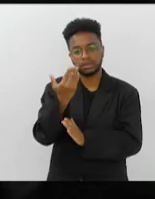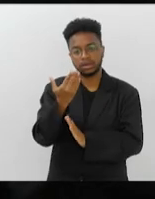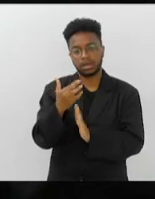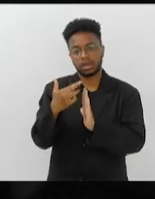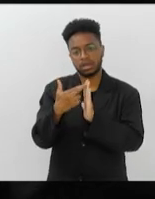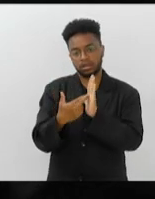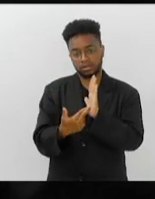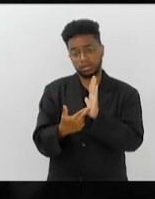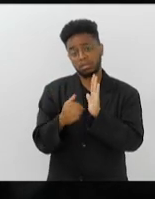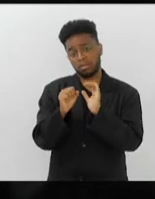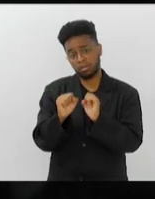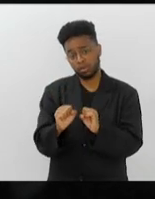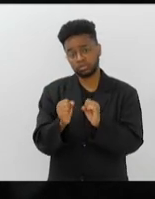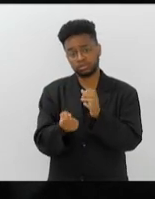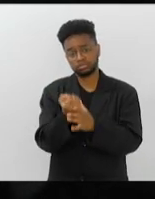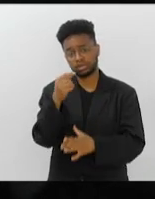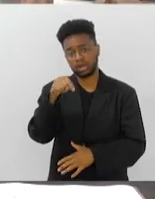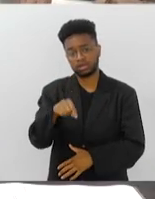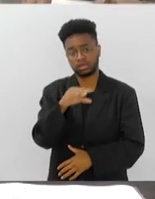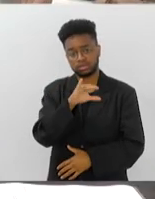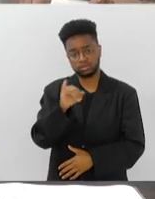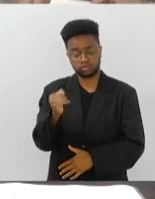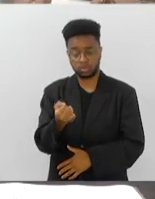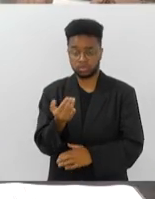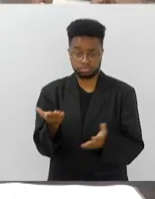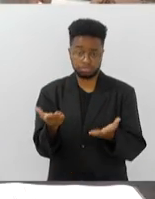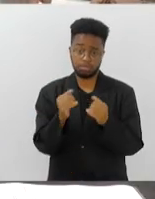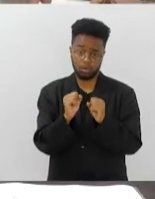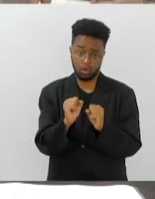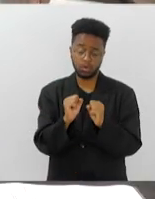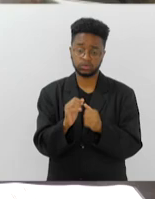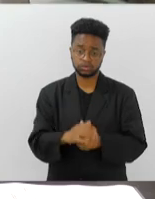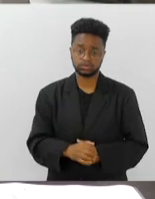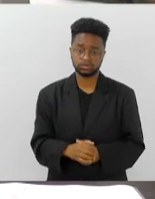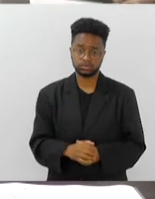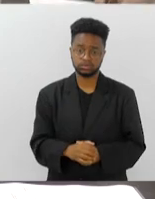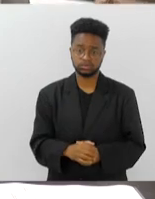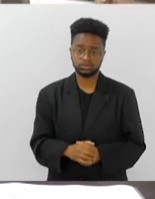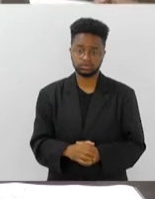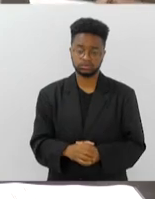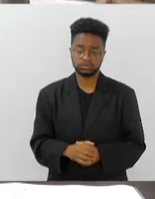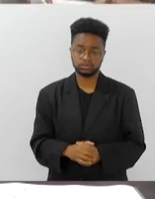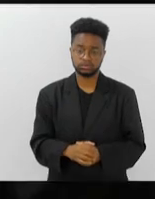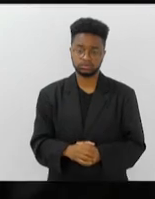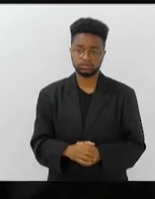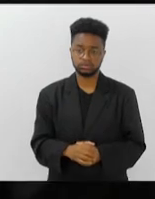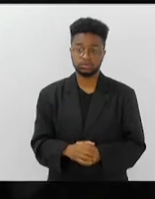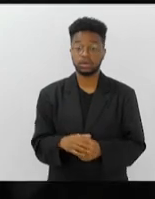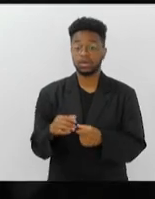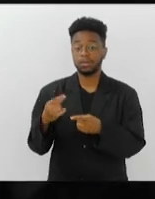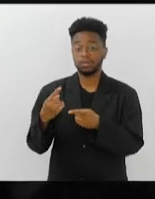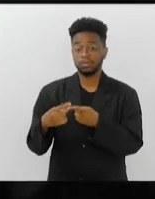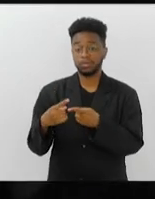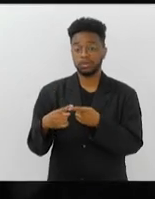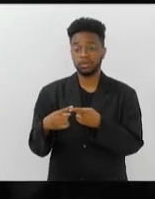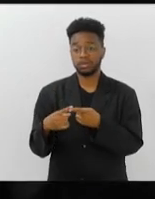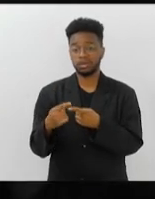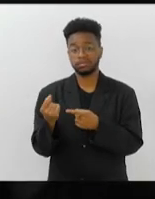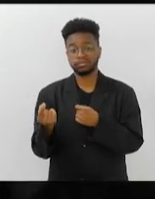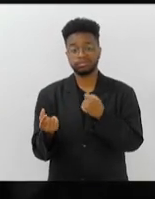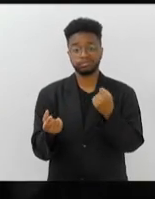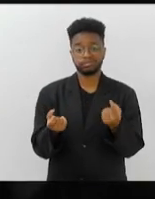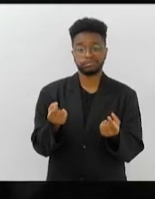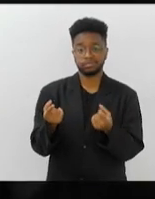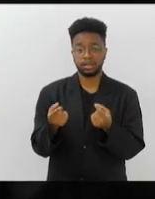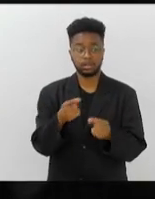daqui. Partir aqui da CCJ. Perfeito. É isso. Porque é algo isso que eu quis lá atrás. De vez em quando o deputado Luiz Paulo isso gera... já está